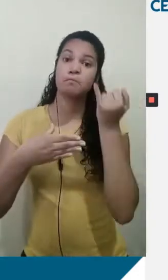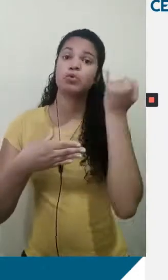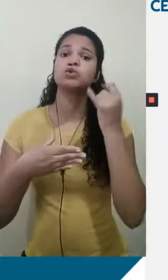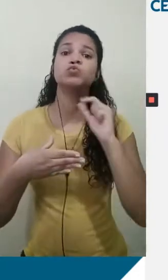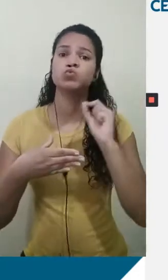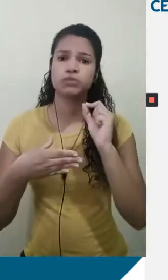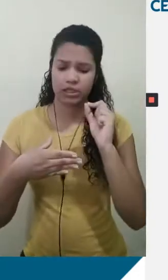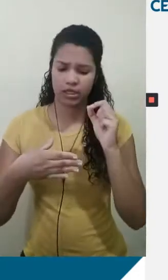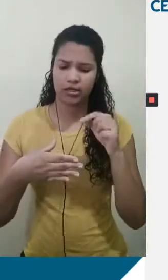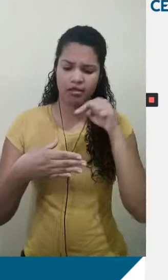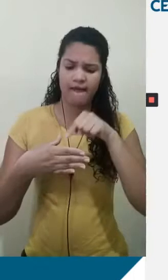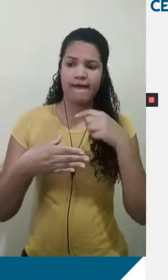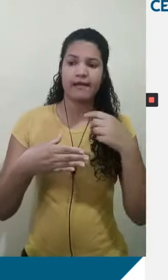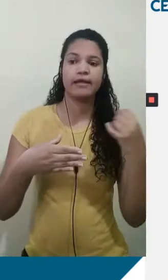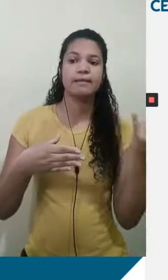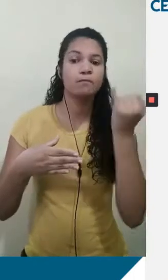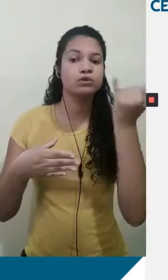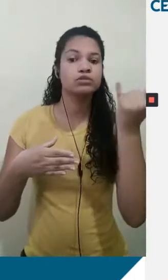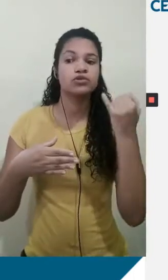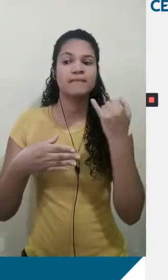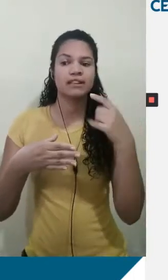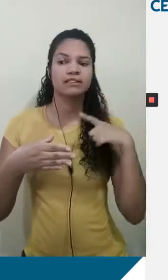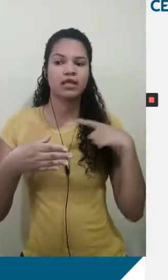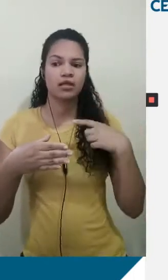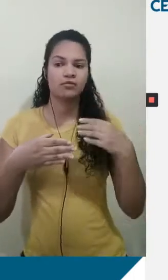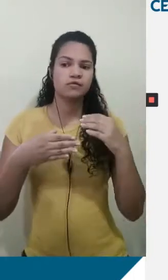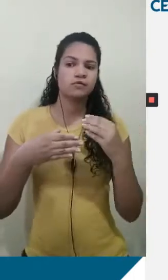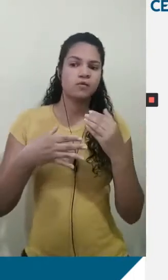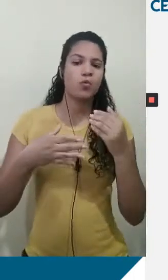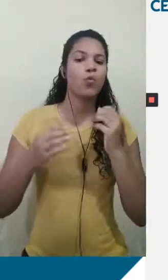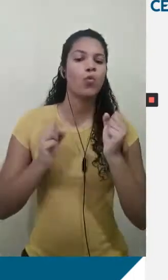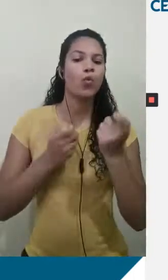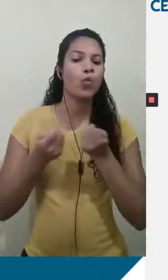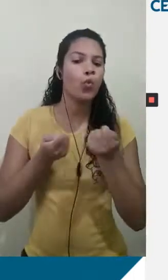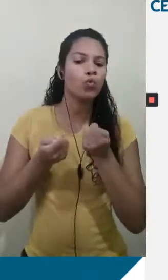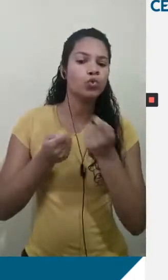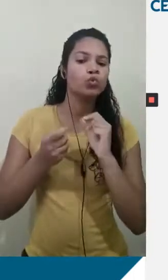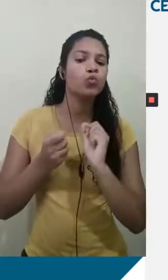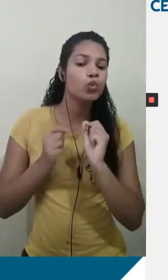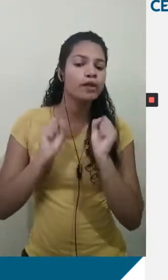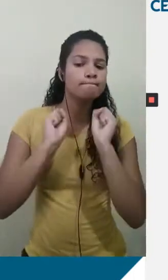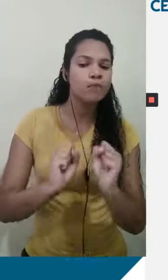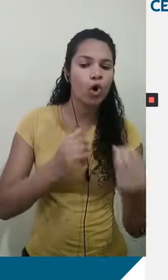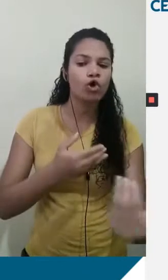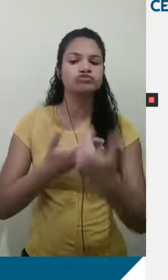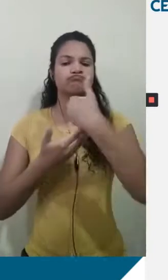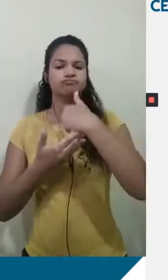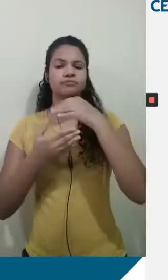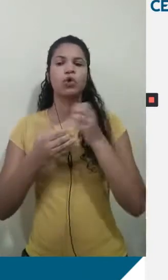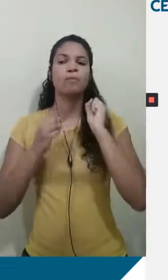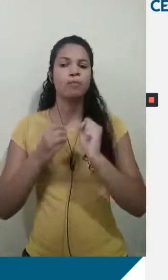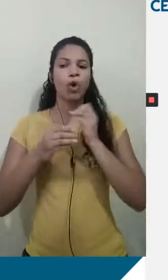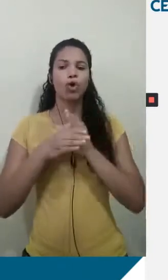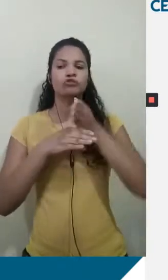mais aprofundadamente no vídeo da semana que vem. Mas todas as membranas, a membrana plasmática, as membranas que estão dentro